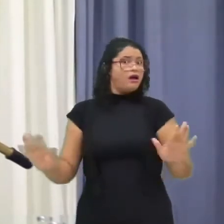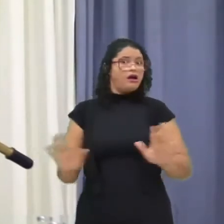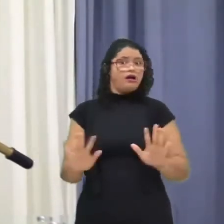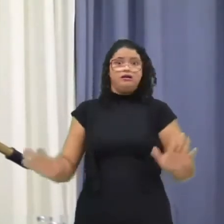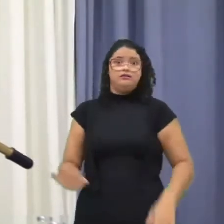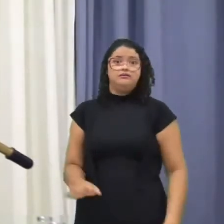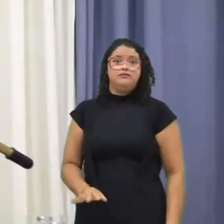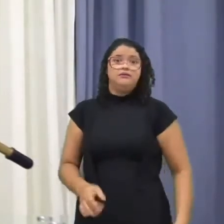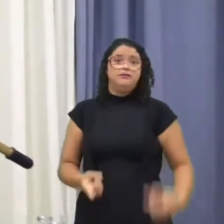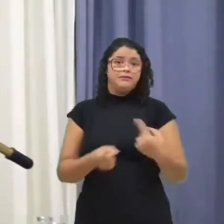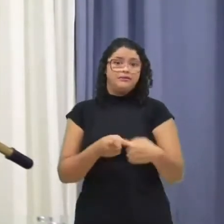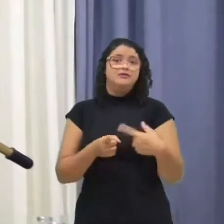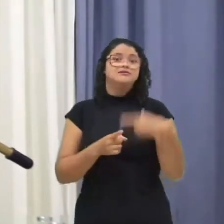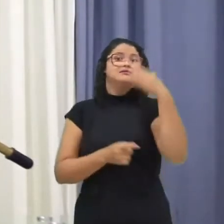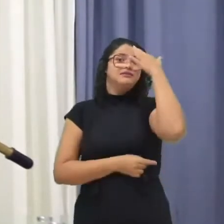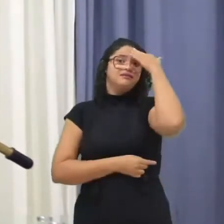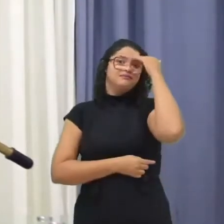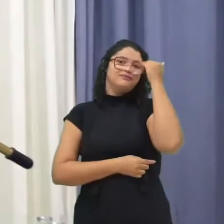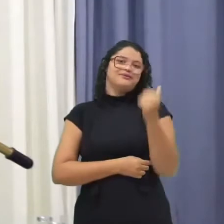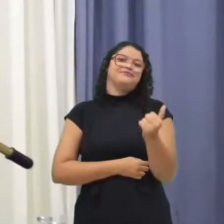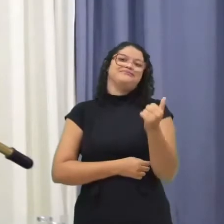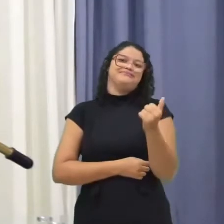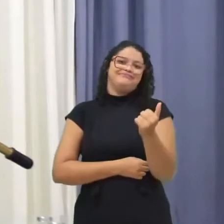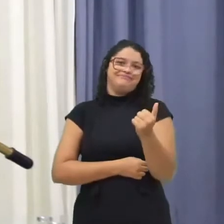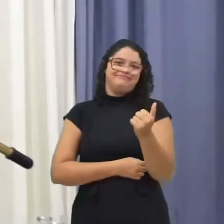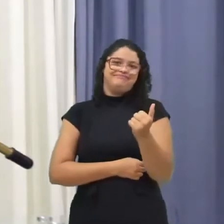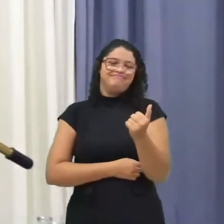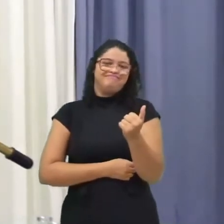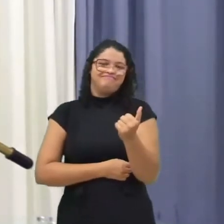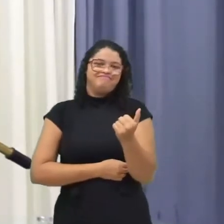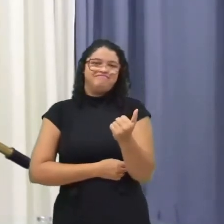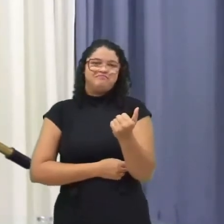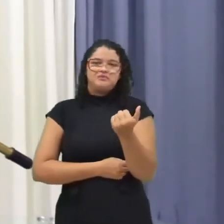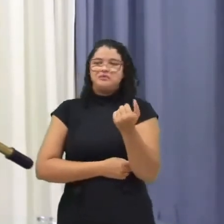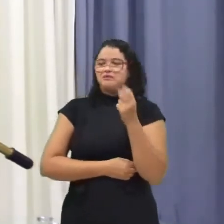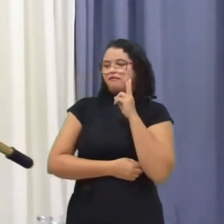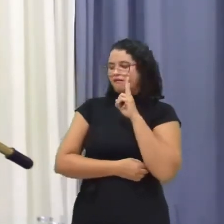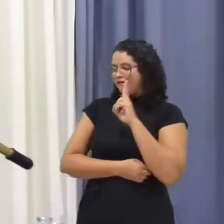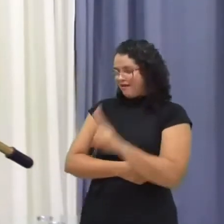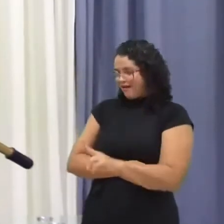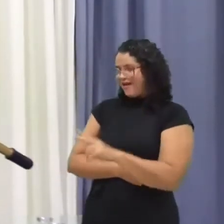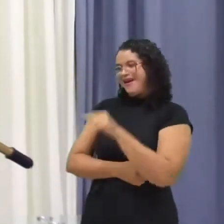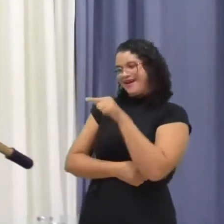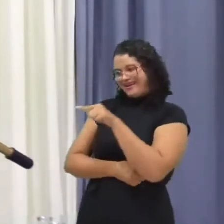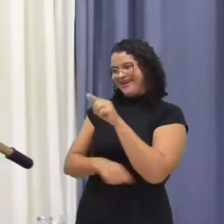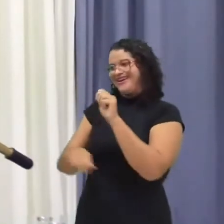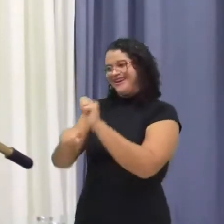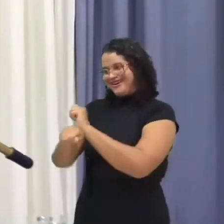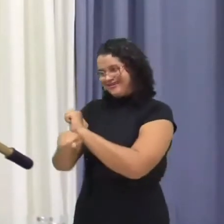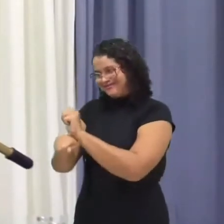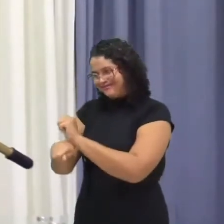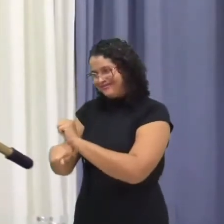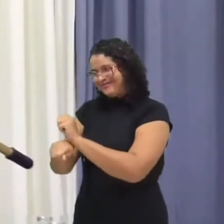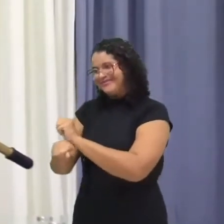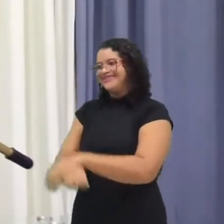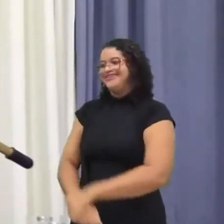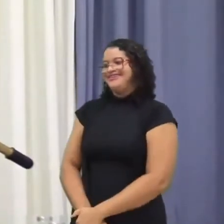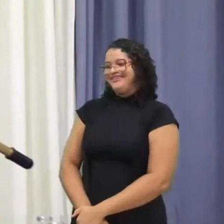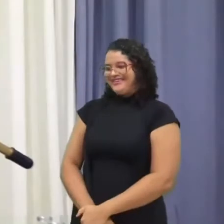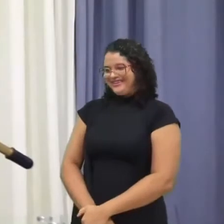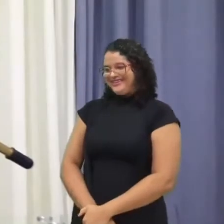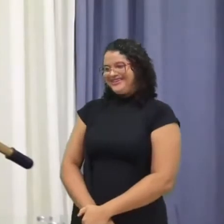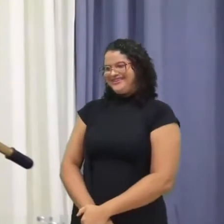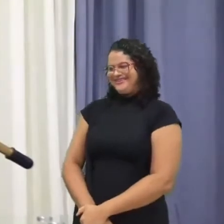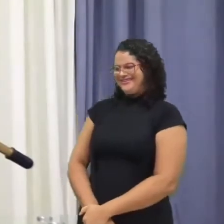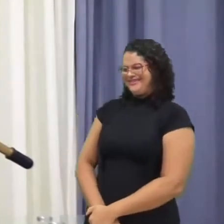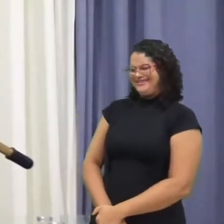Nós saberemos. Na hora que você olhar Abraão, você vai dizer, aquele é Abraão. Não é? Na hora